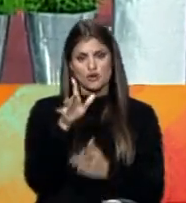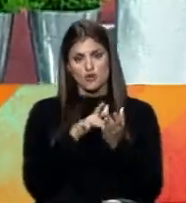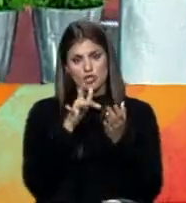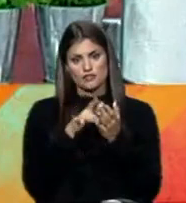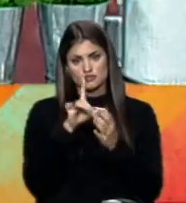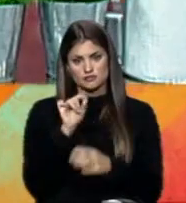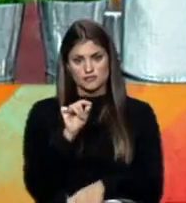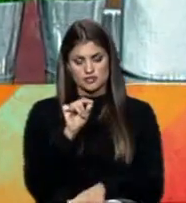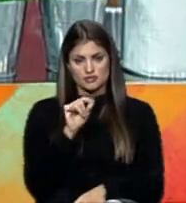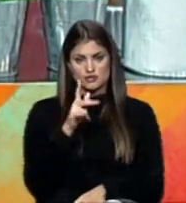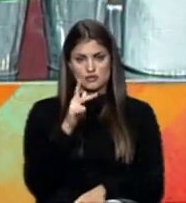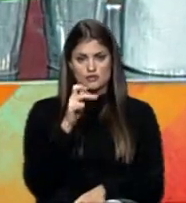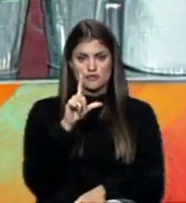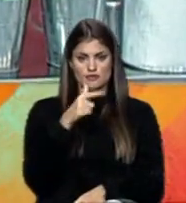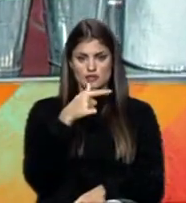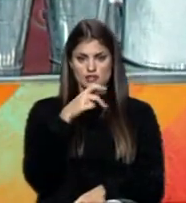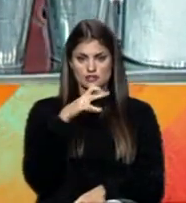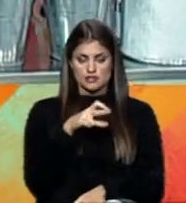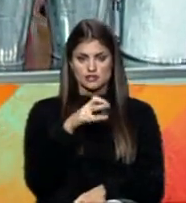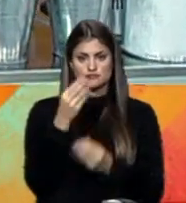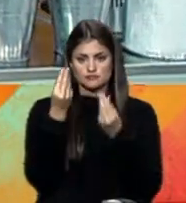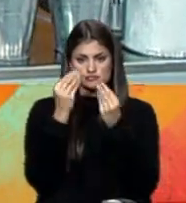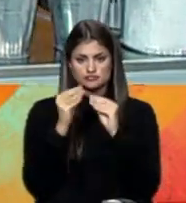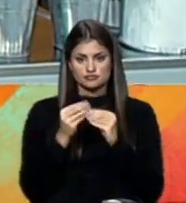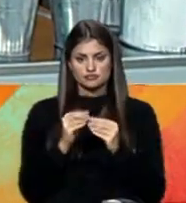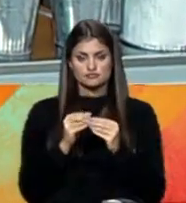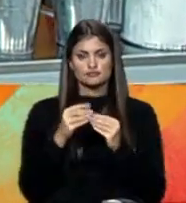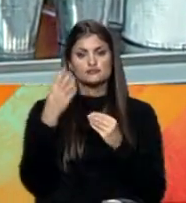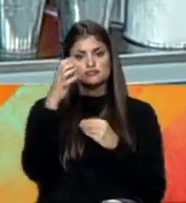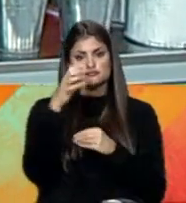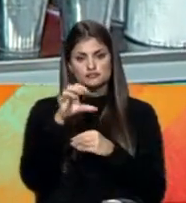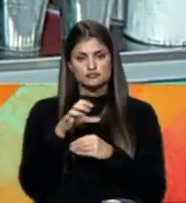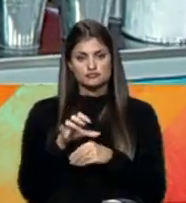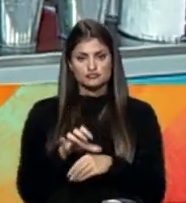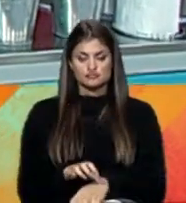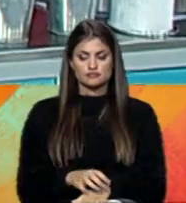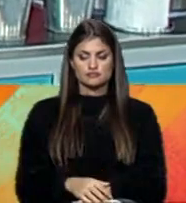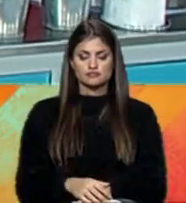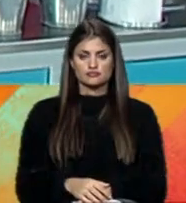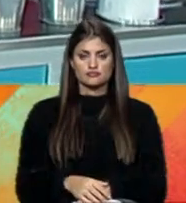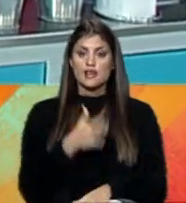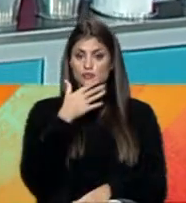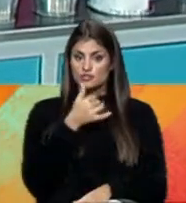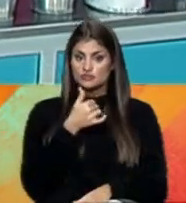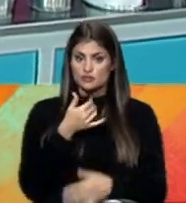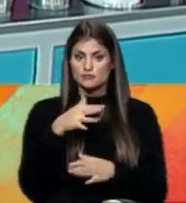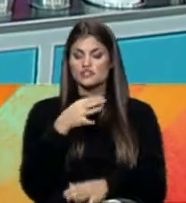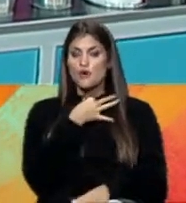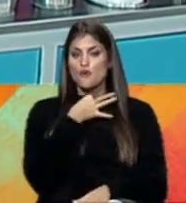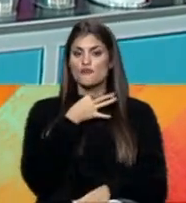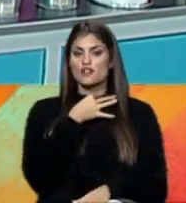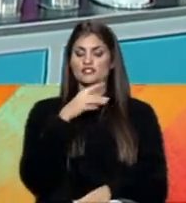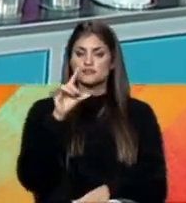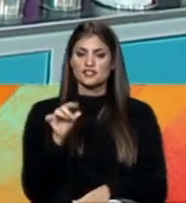Walter Ugumem que o compilou e fez este arranjo. É lindíssimo, mas este fado, um abraço para o este